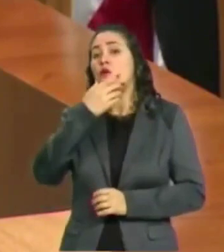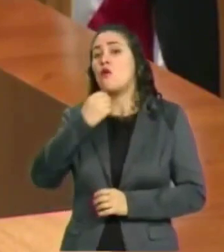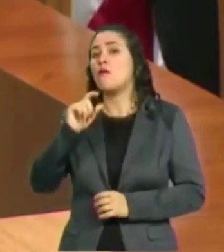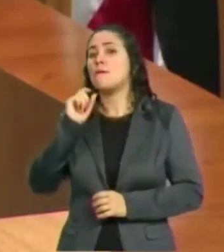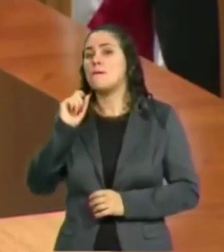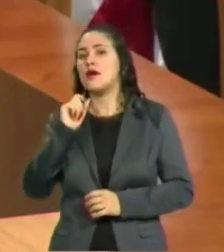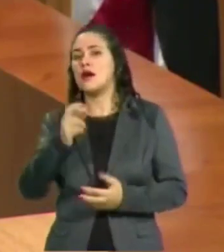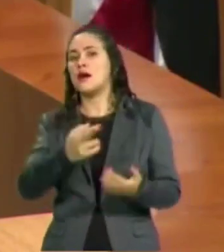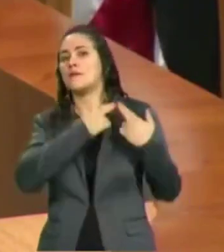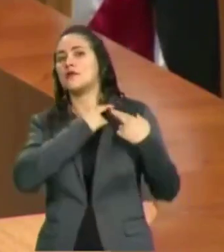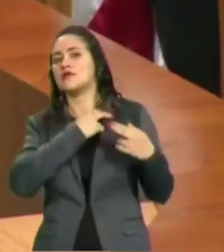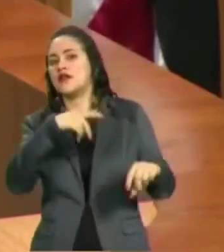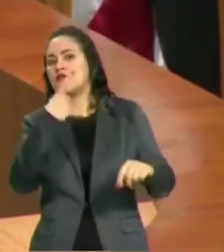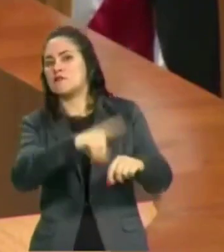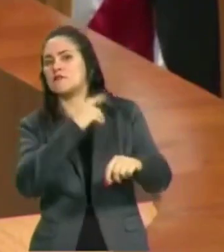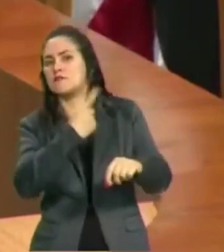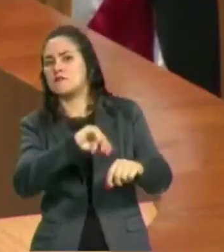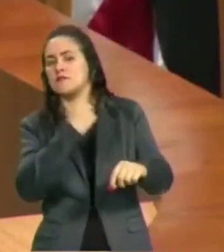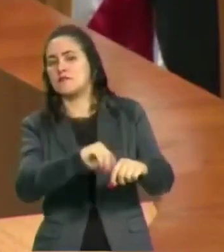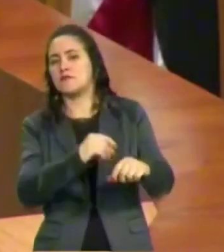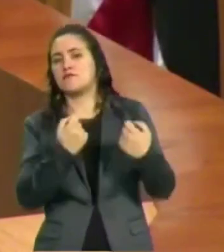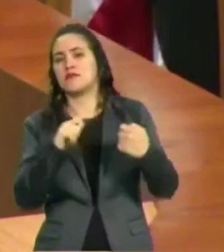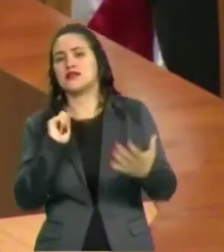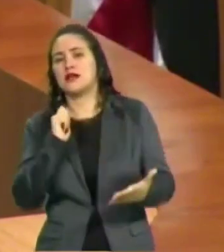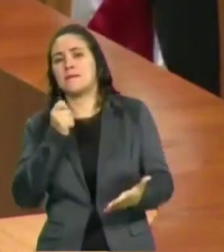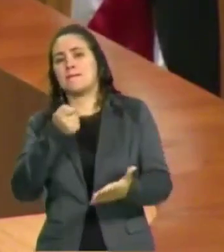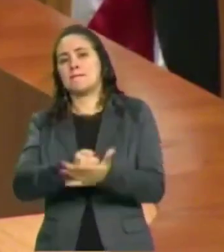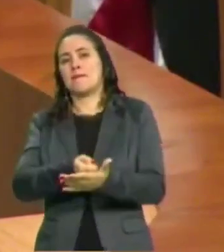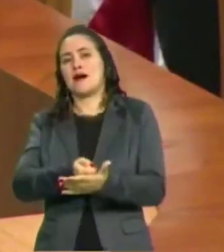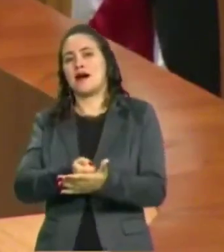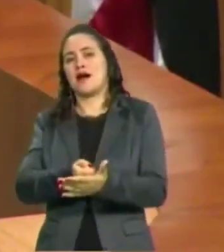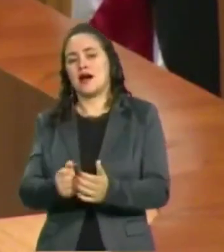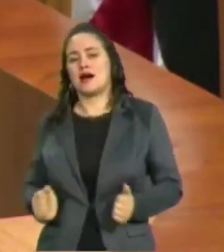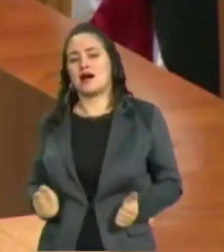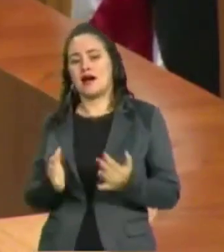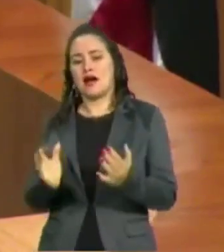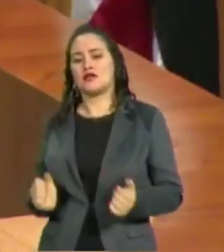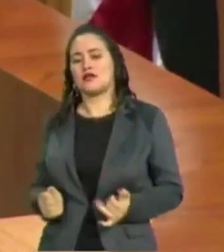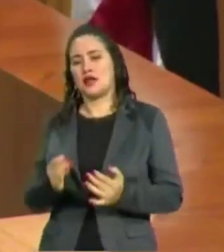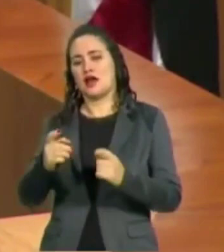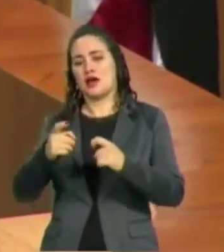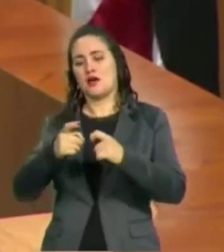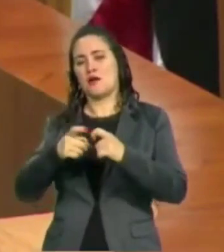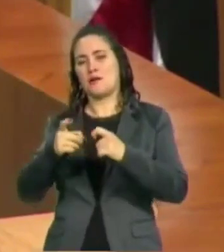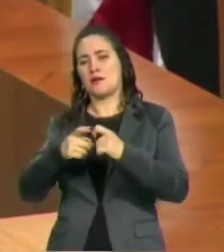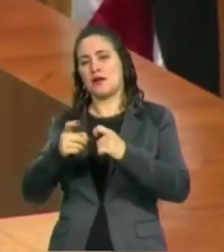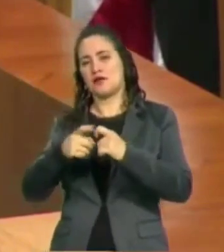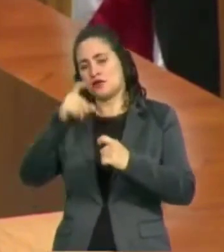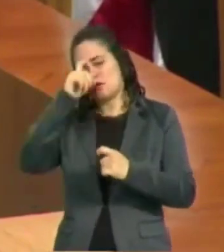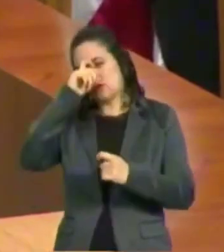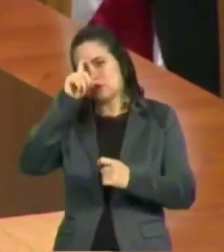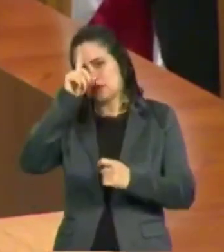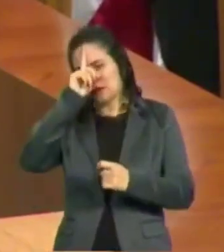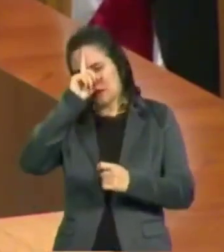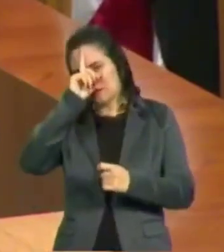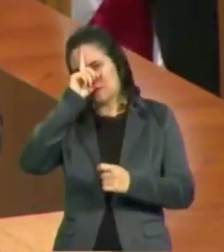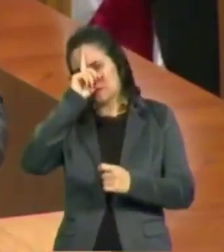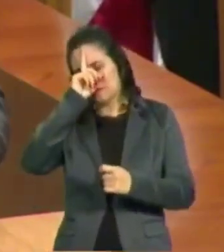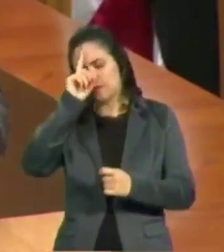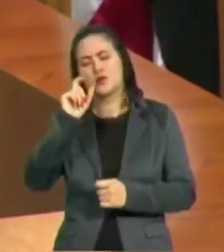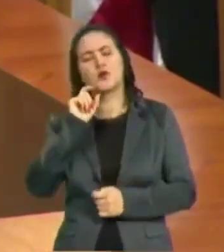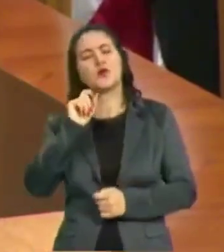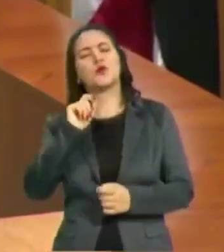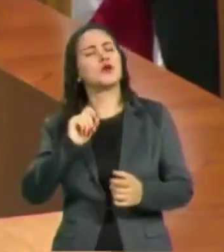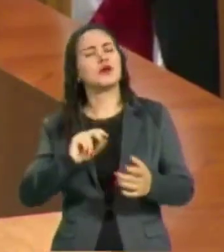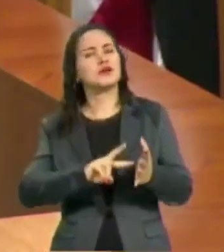12.151, de 12 de dezembro. O que quer dizer, mais